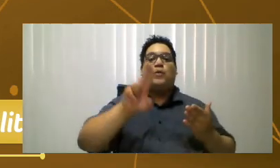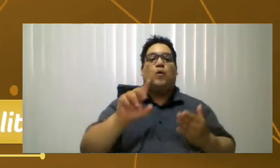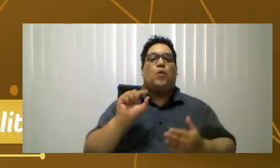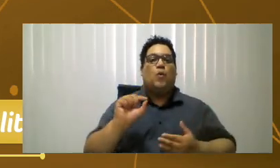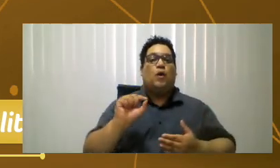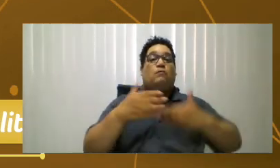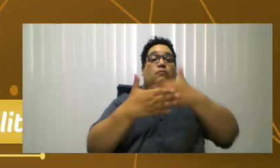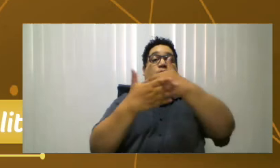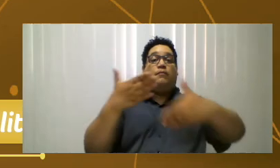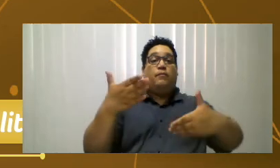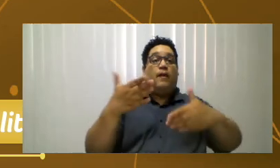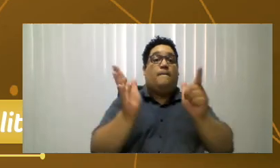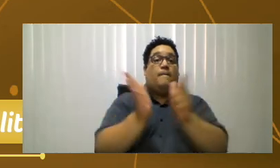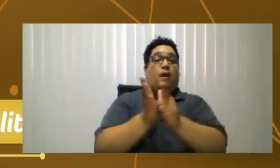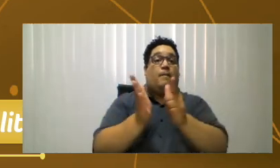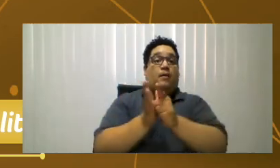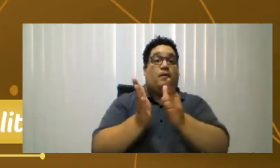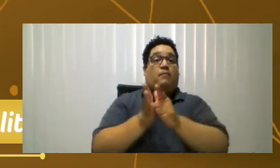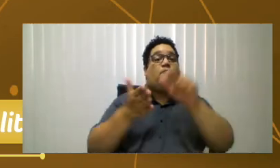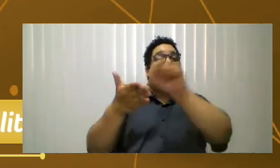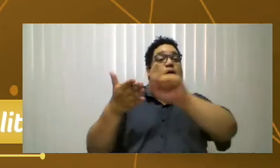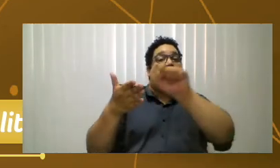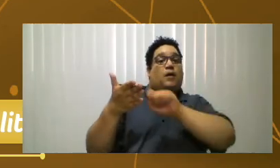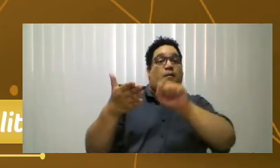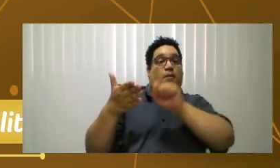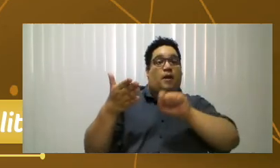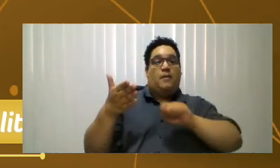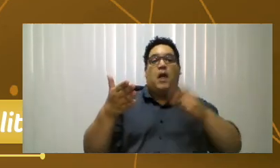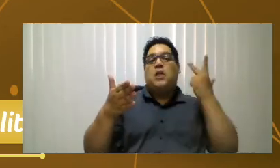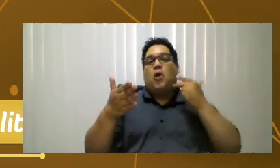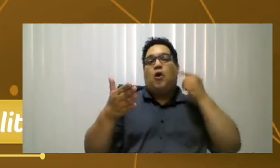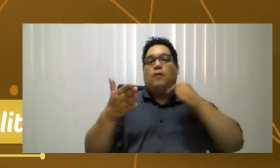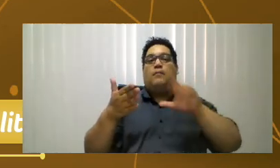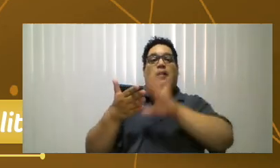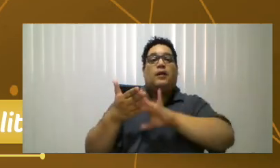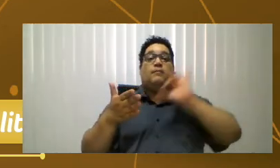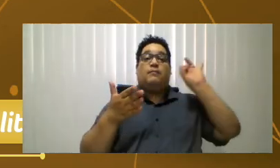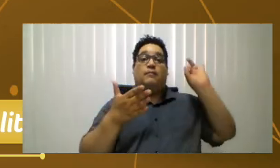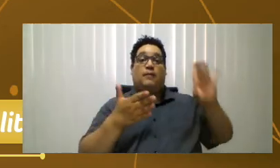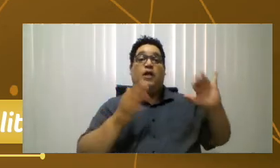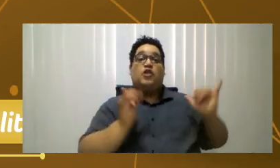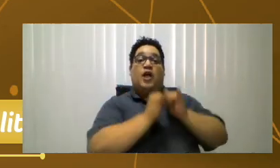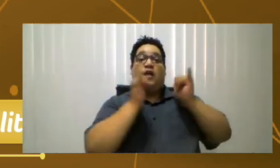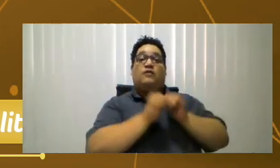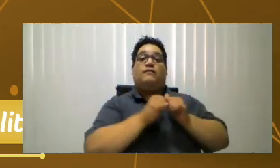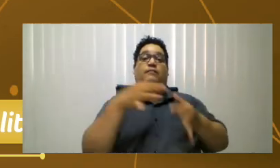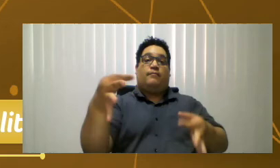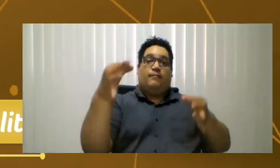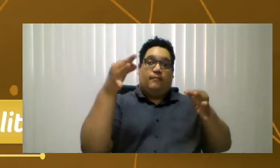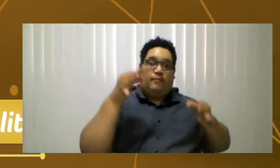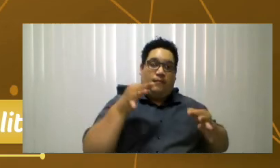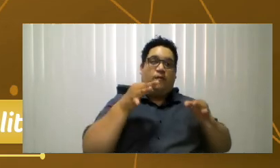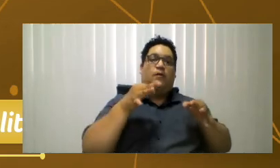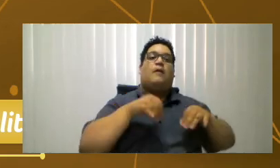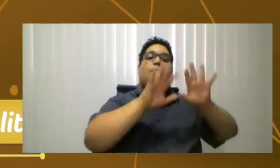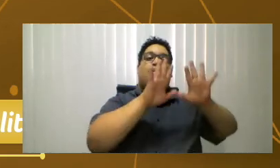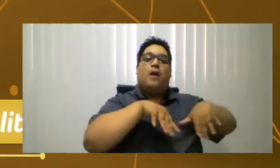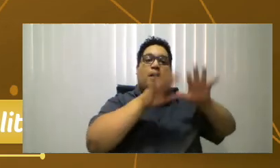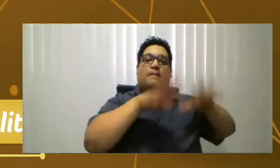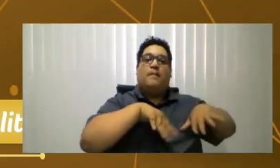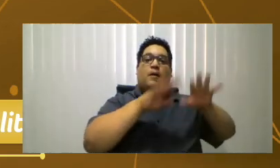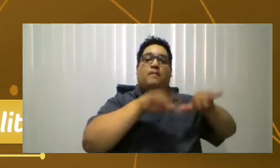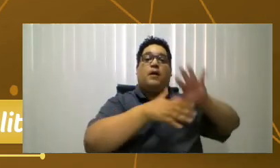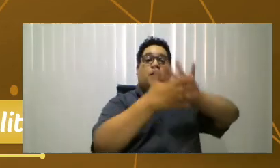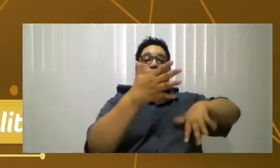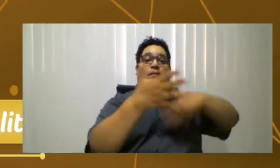um formulário normal, é passado isso para a Chesf carrega isso em uma